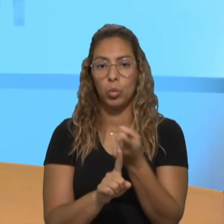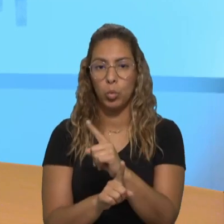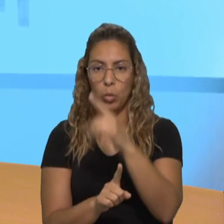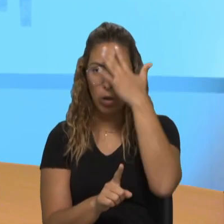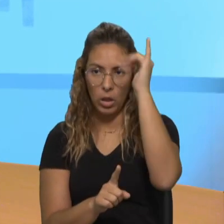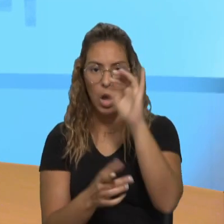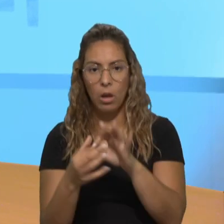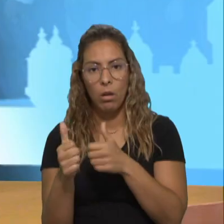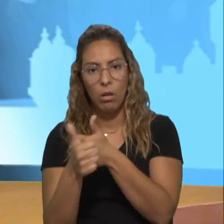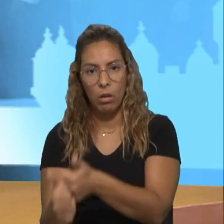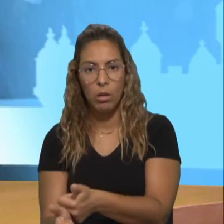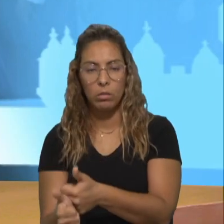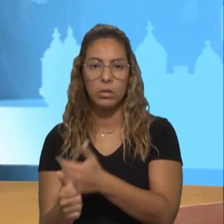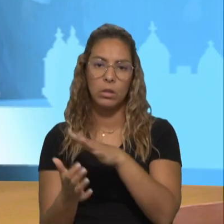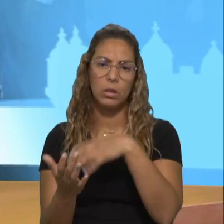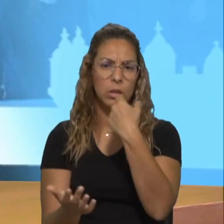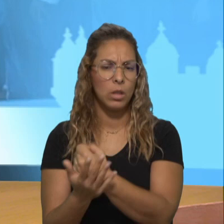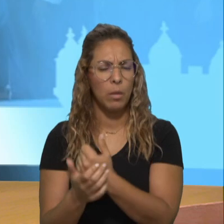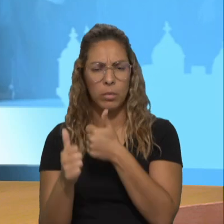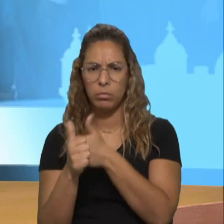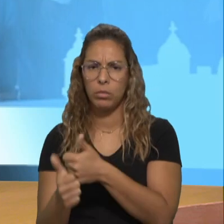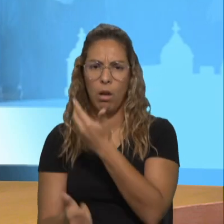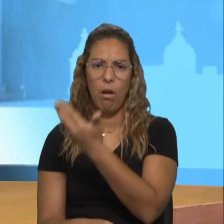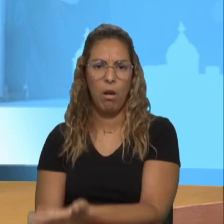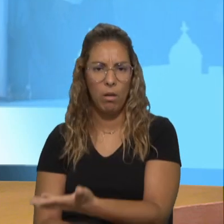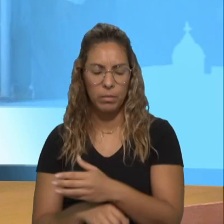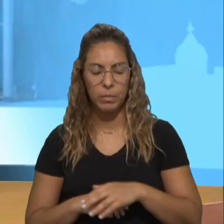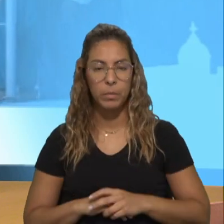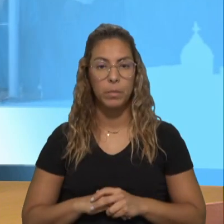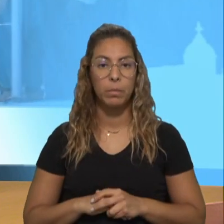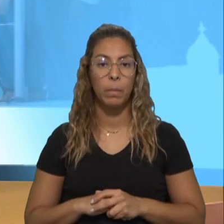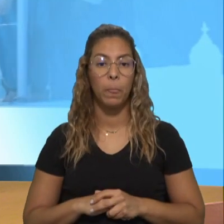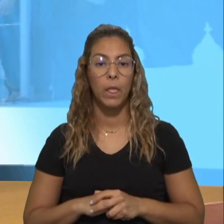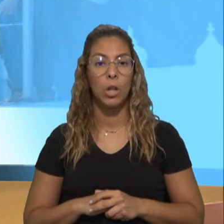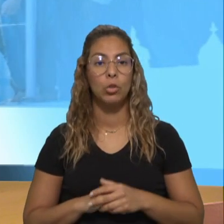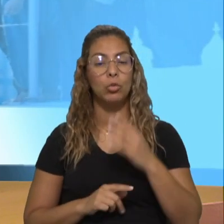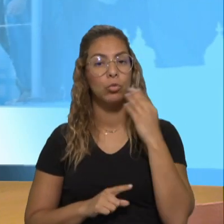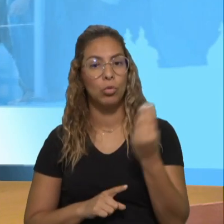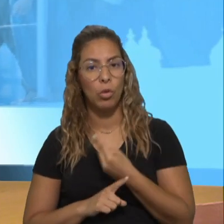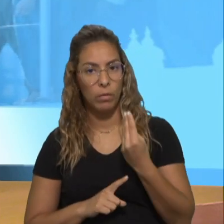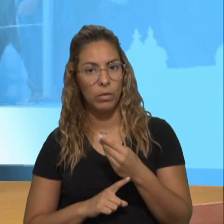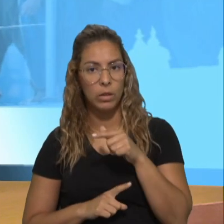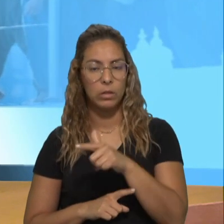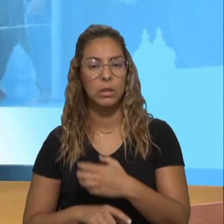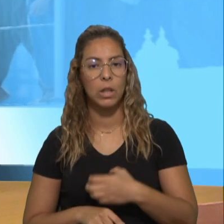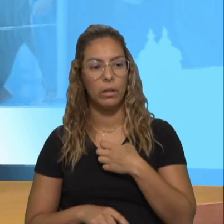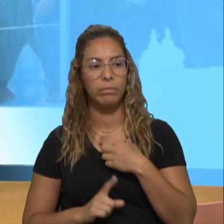mensagem que nos acompanha sempre. Portanto, de facto, os jovens católicos têm o dever